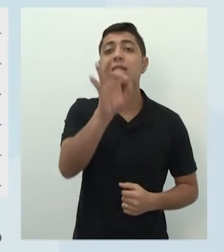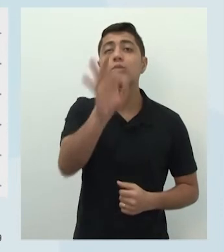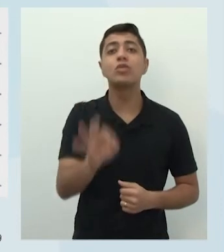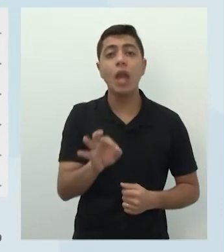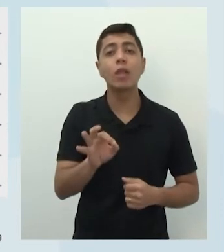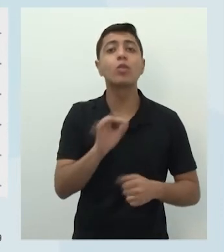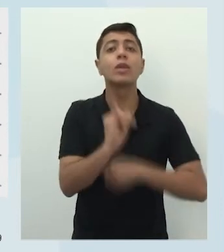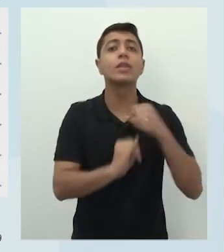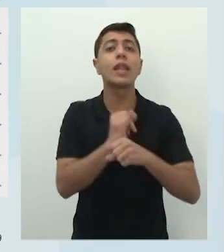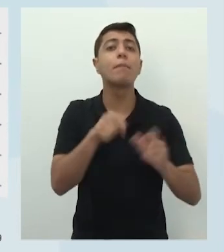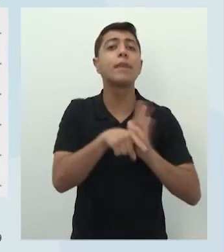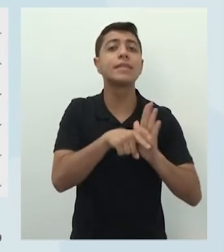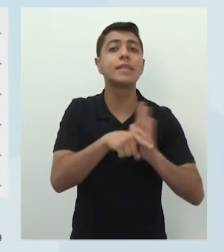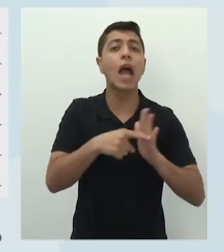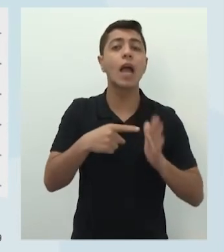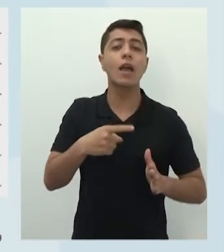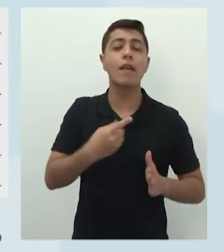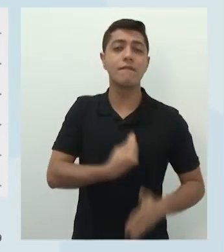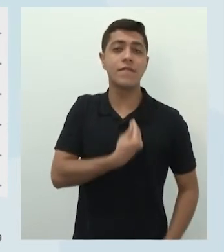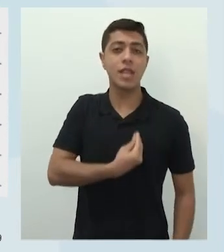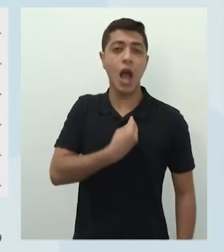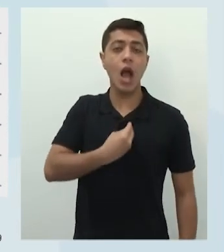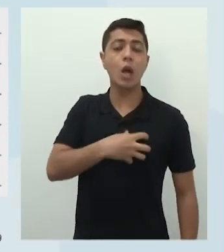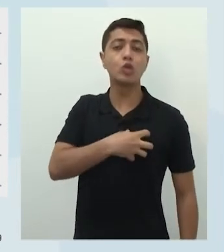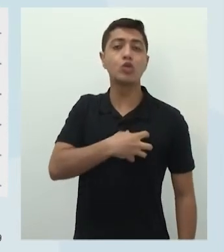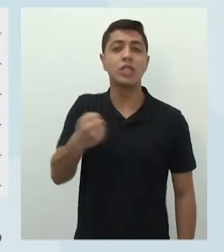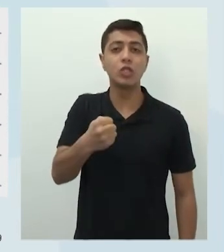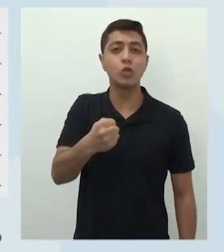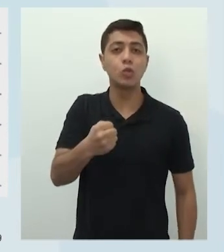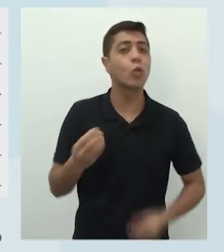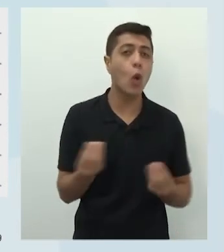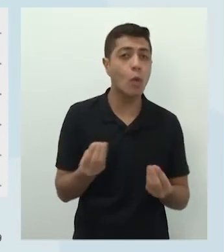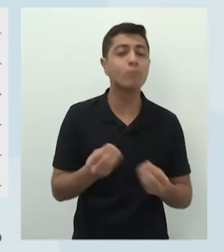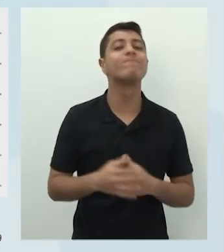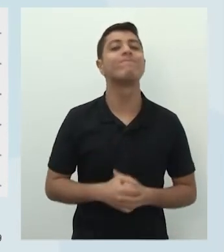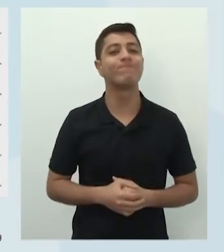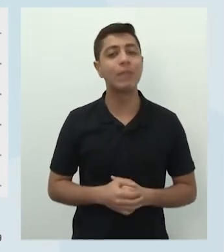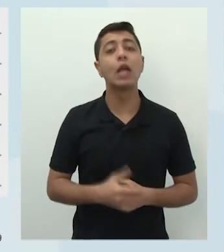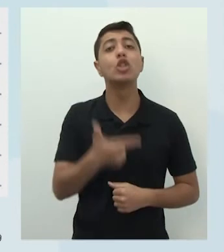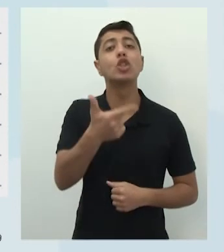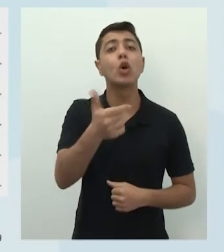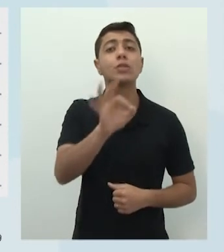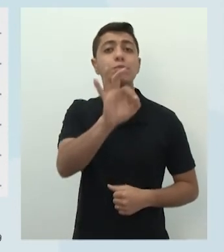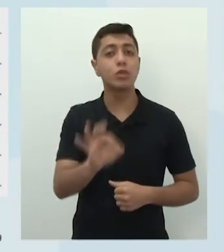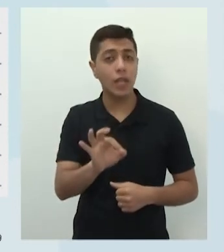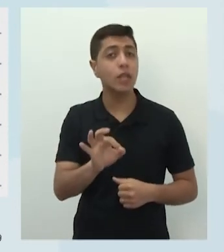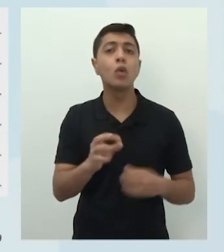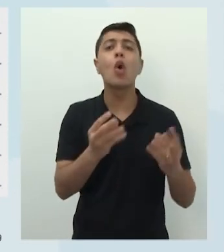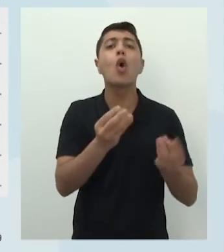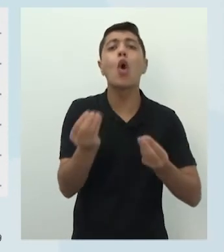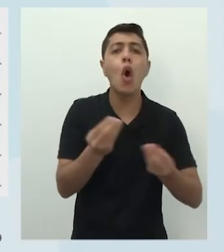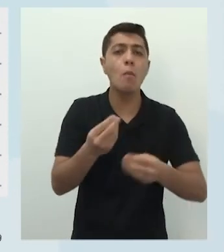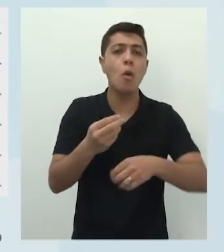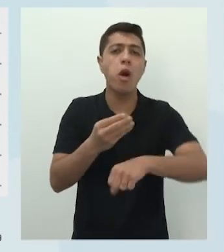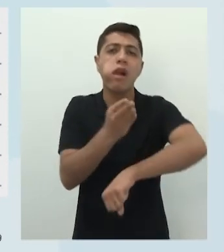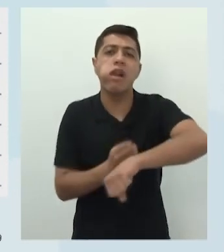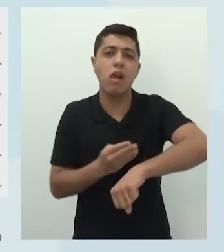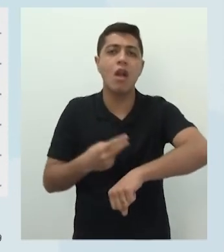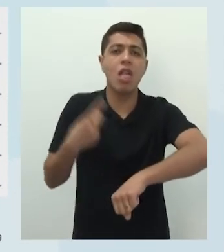conteúdo sensível na internet. Quantos adolescentes já entraram? Isso aqui são dados do ano passado. Então, veja, eu tenho